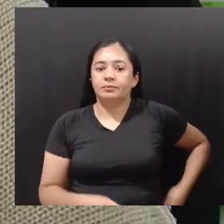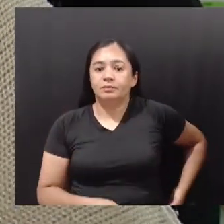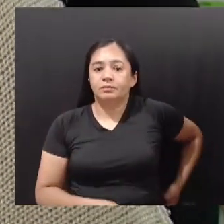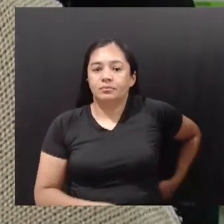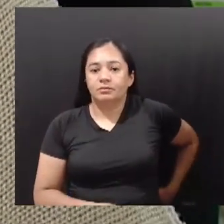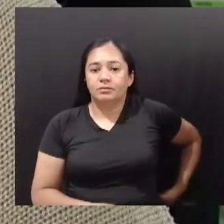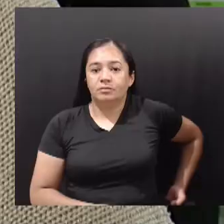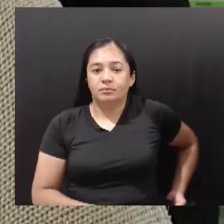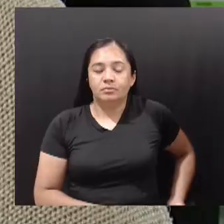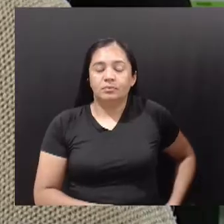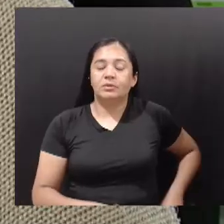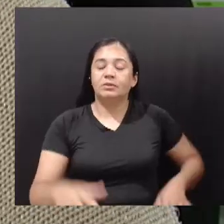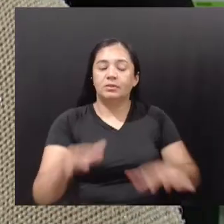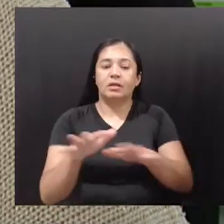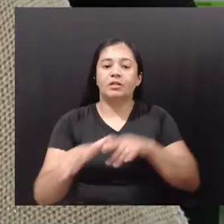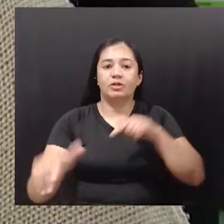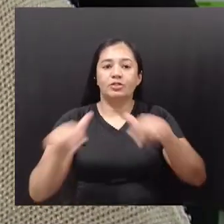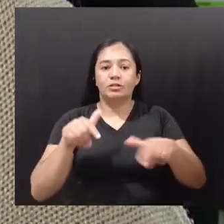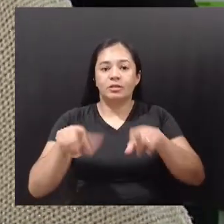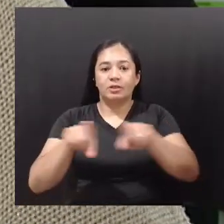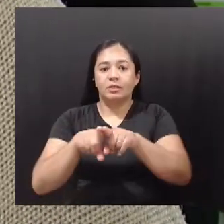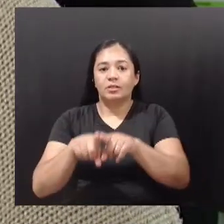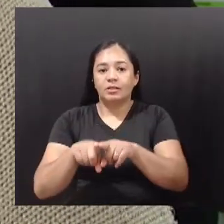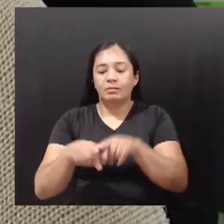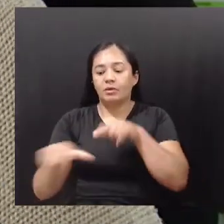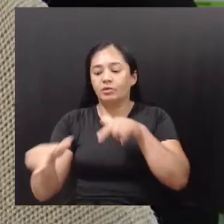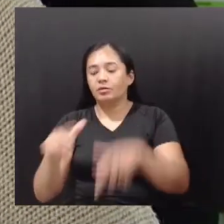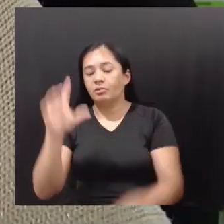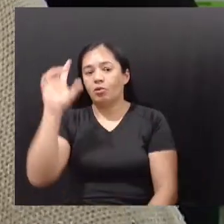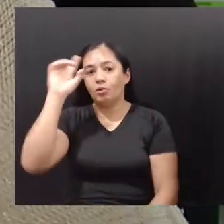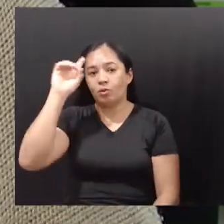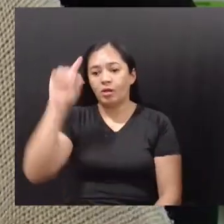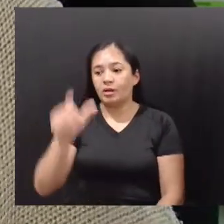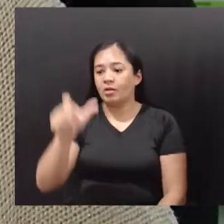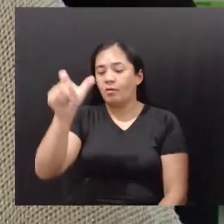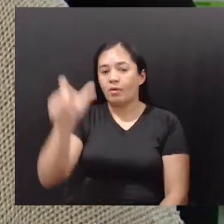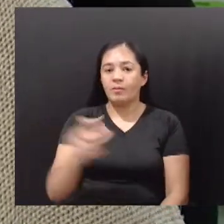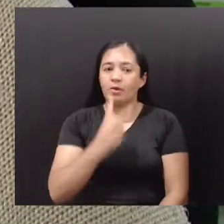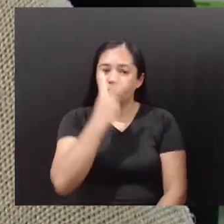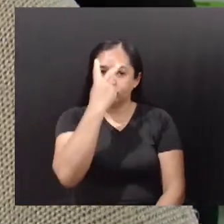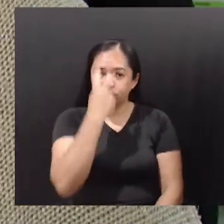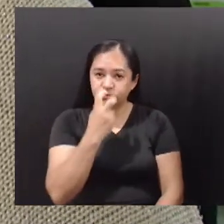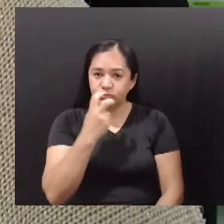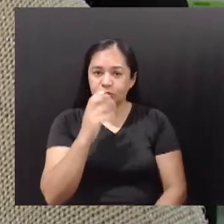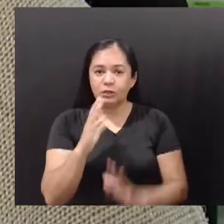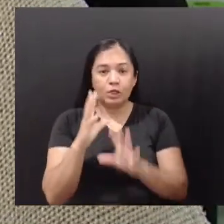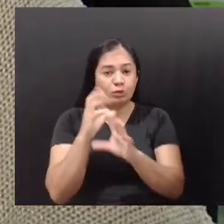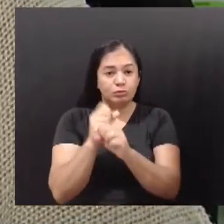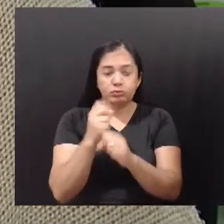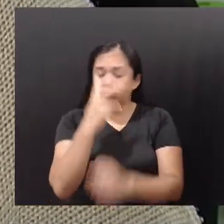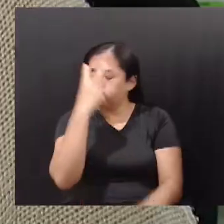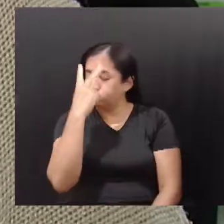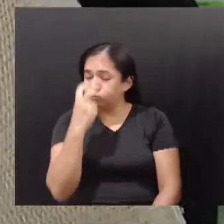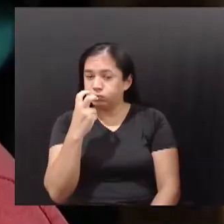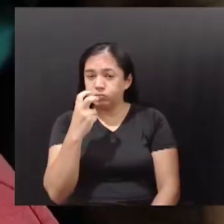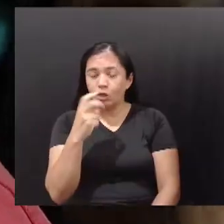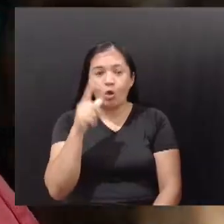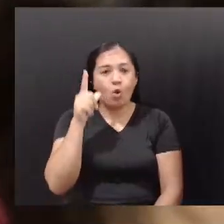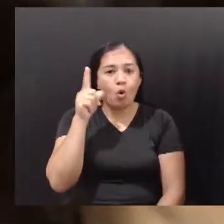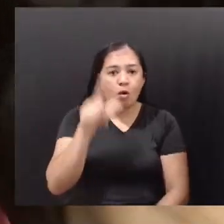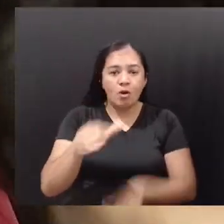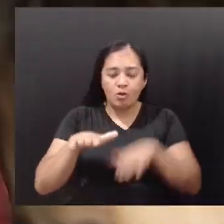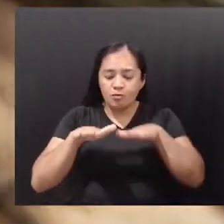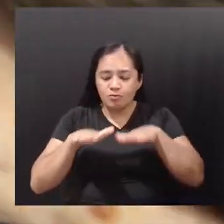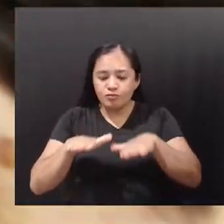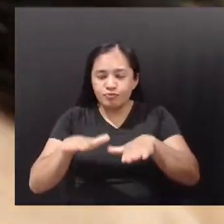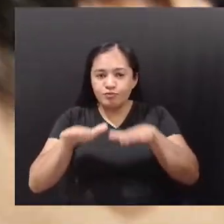trabalho, quanto na atividade do dia a dia. Uma pessoa com a deficiência visual que perdeu totalmente a visão, conseguir costurar alguma coisa, não só